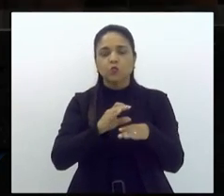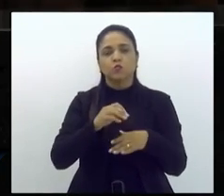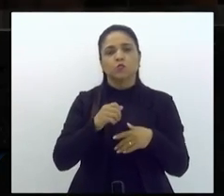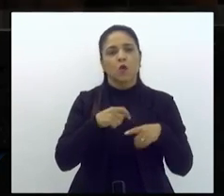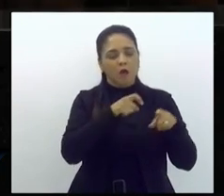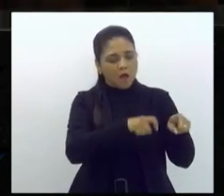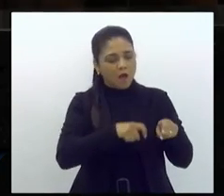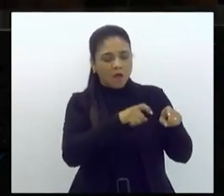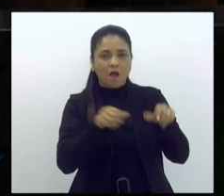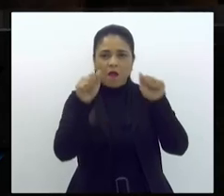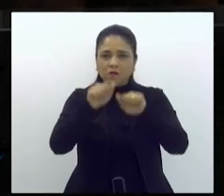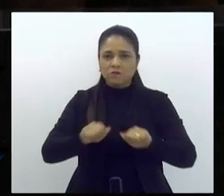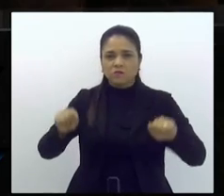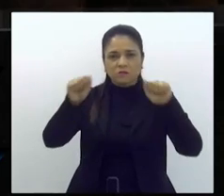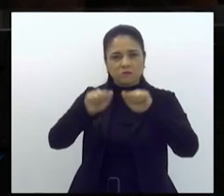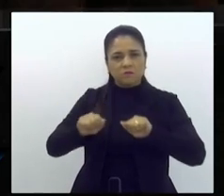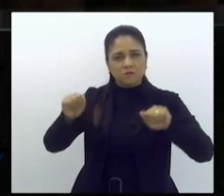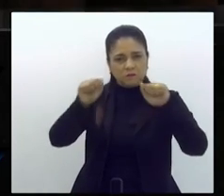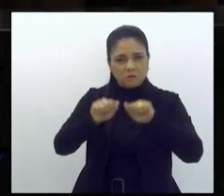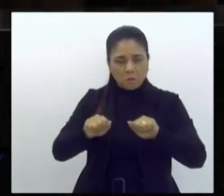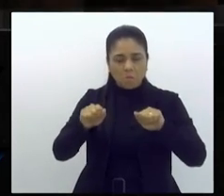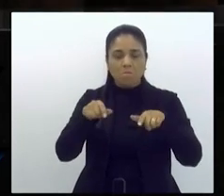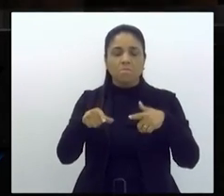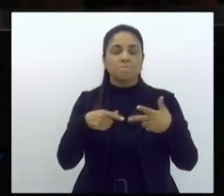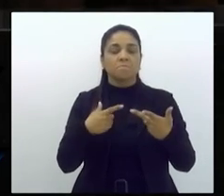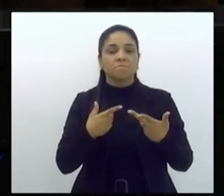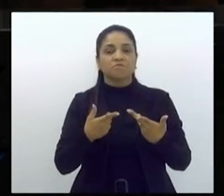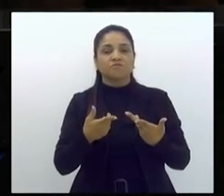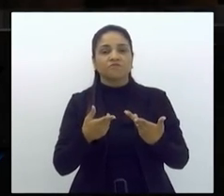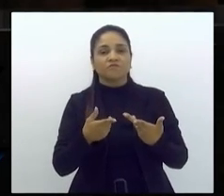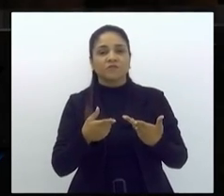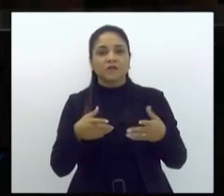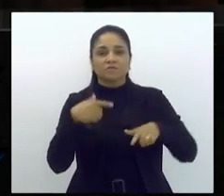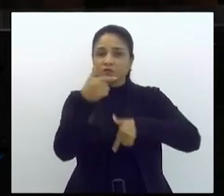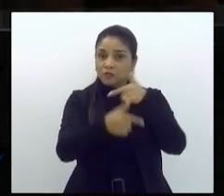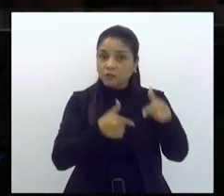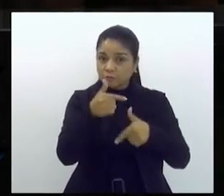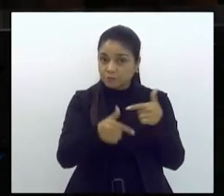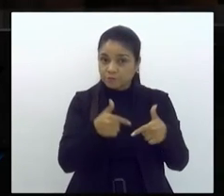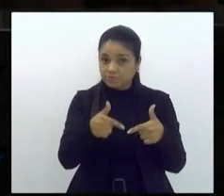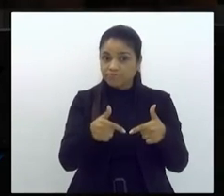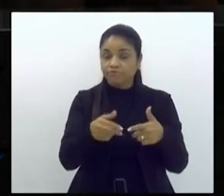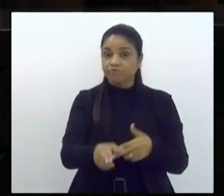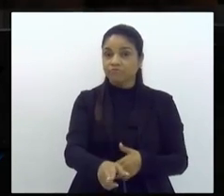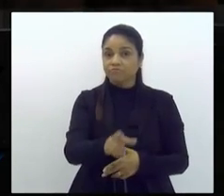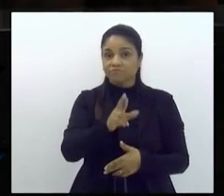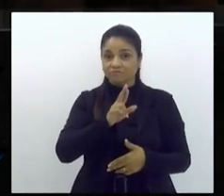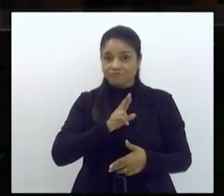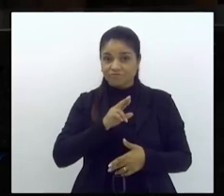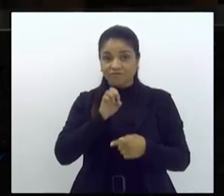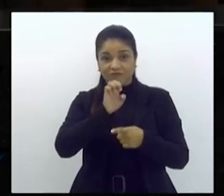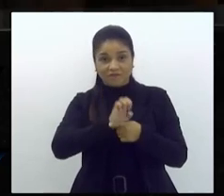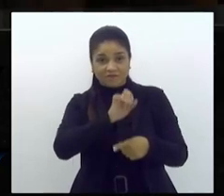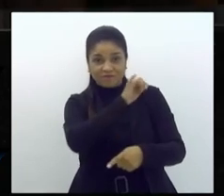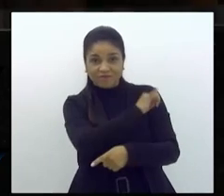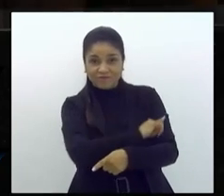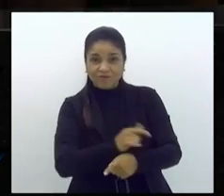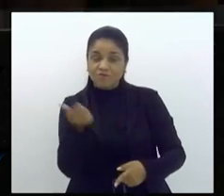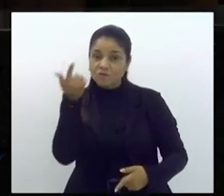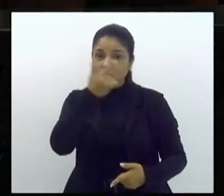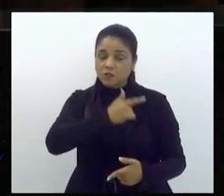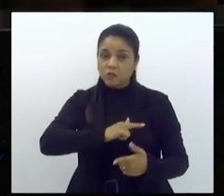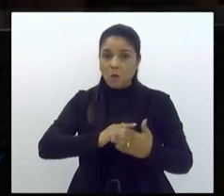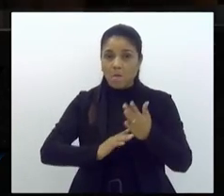agricultoras agricultores e o resultado disso Presidente é que o Rio de Janeiro bateu